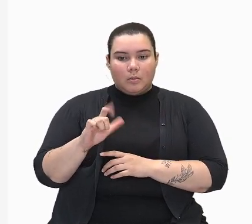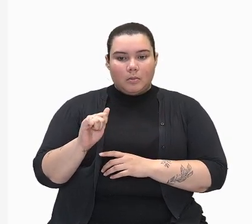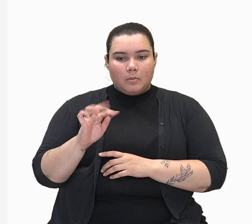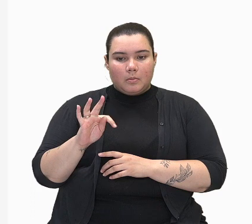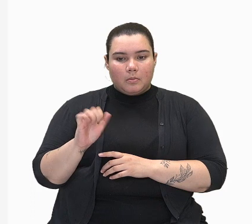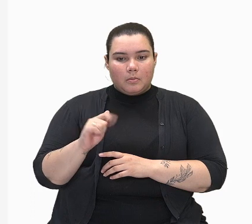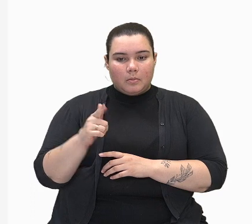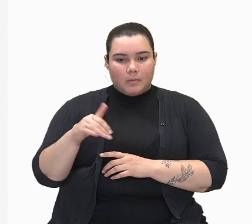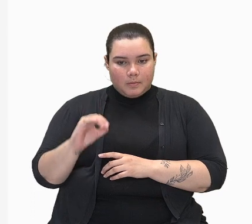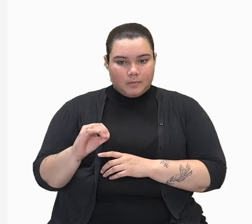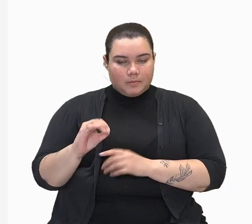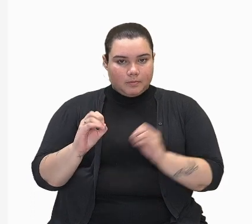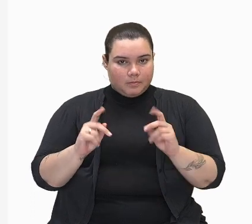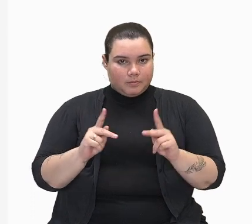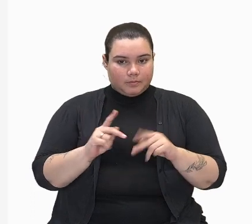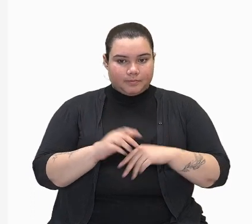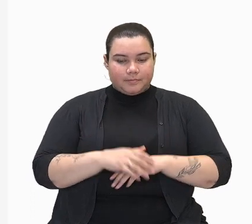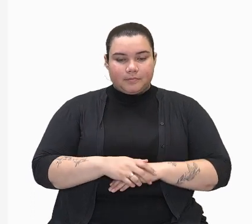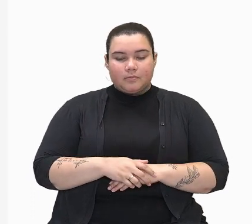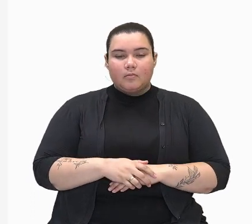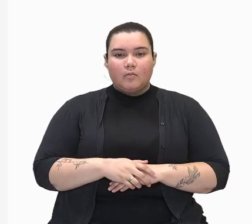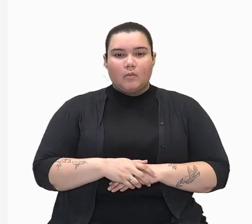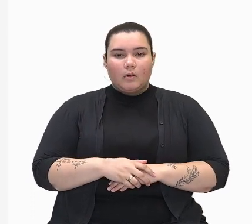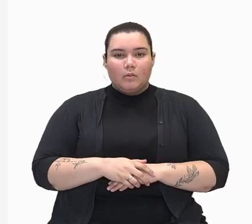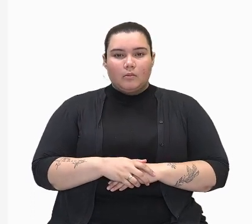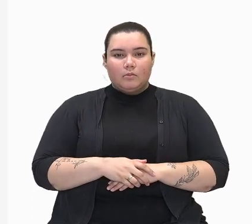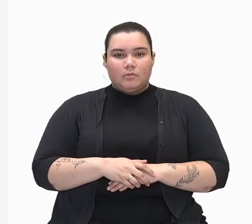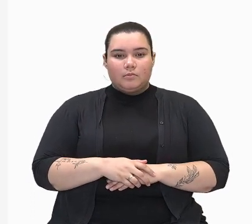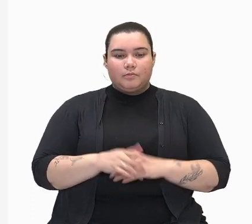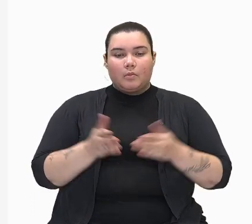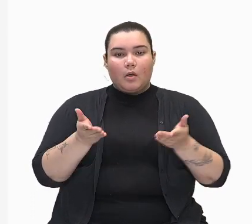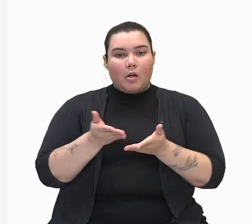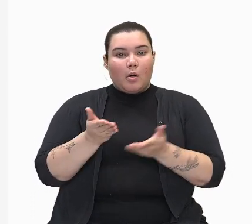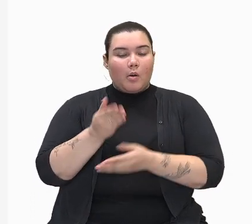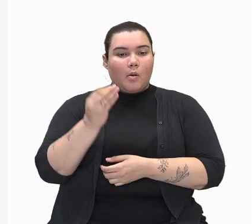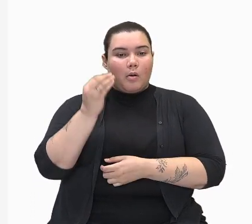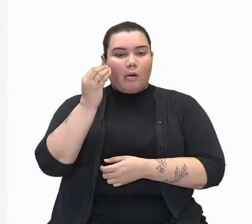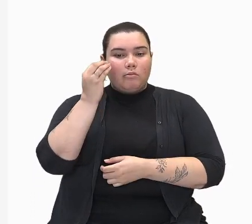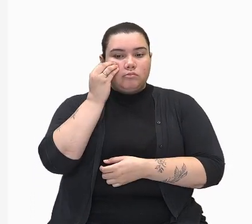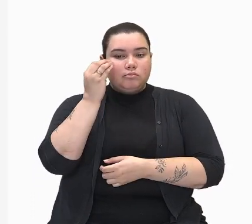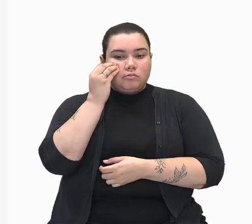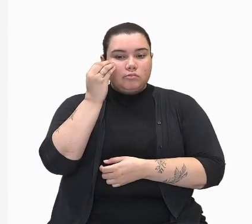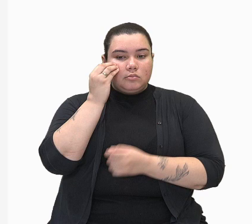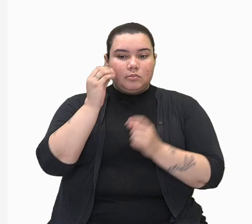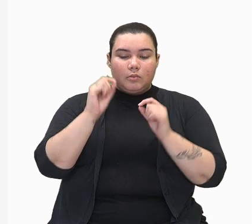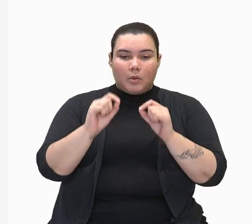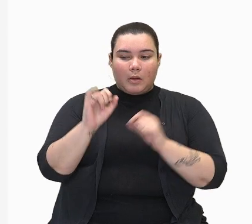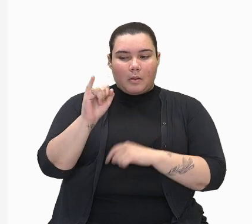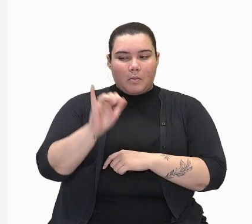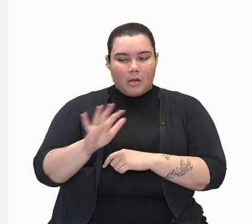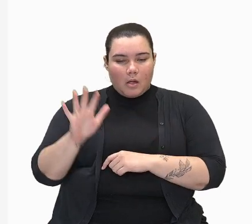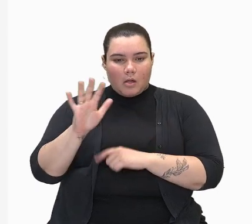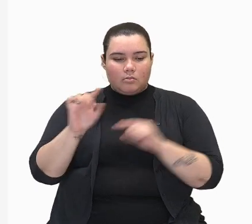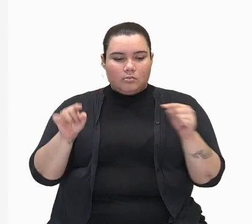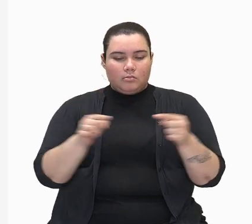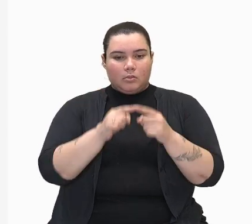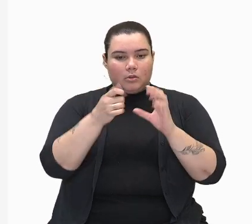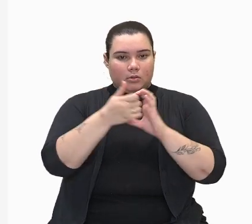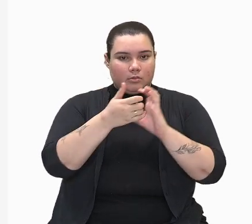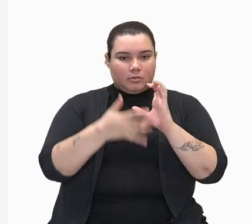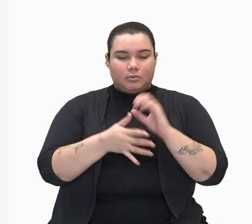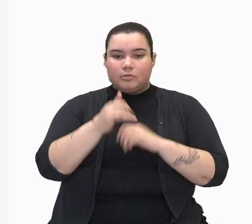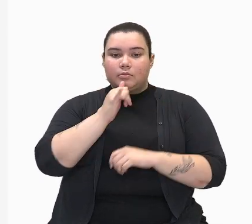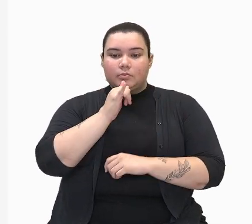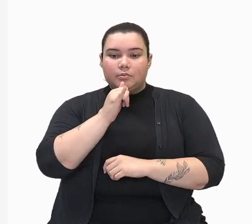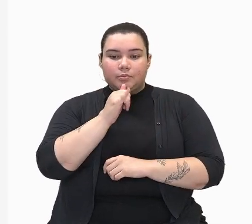Vamos relembrar aqui, né? Vamos observar então os nossos sólidos e lembrar dessas características. Por exemplo,